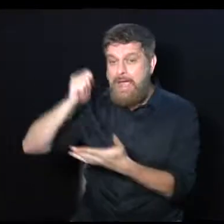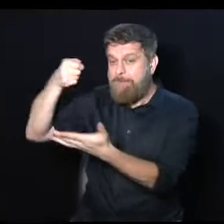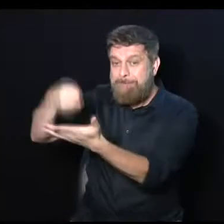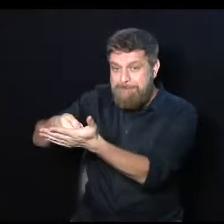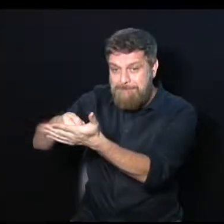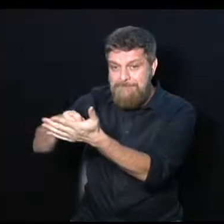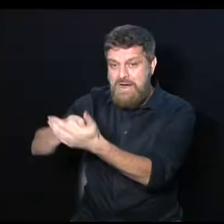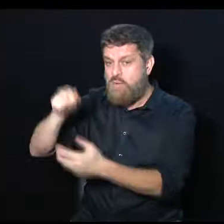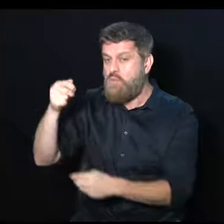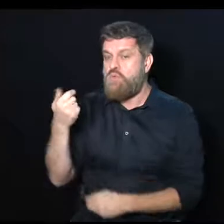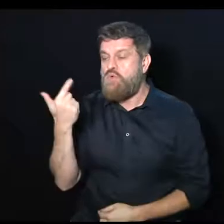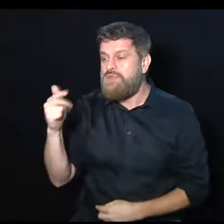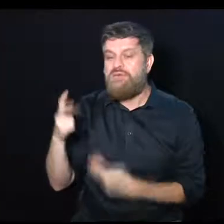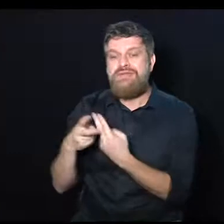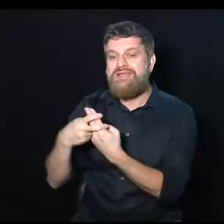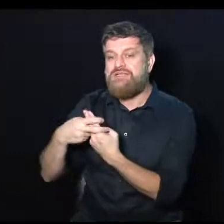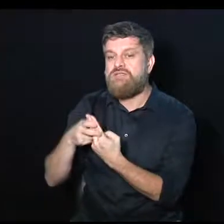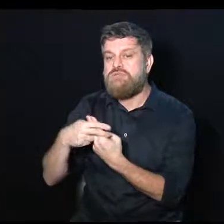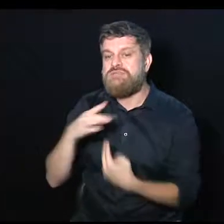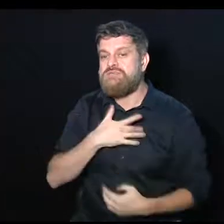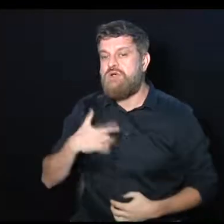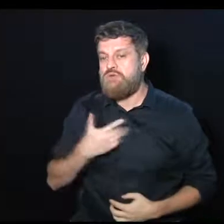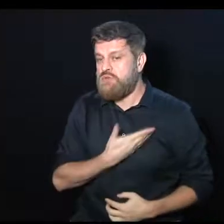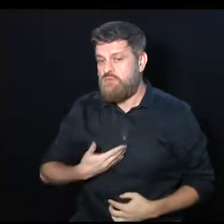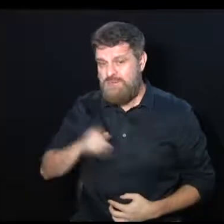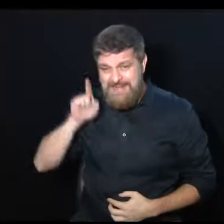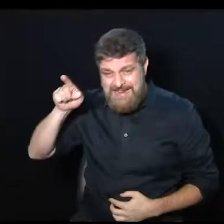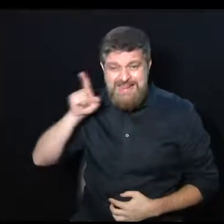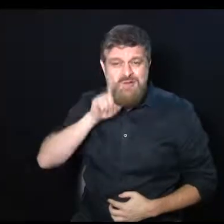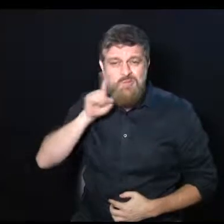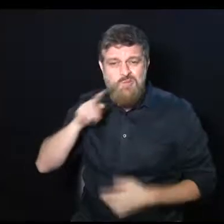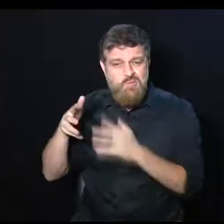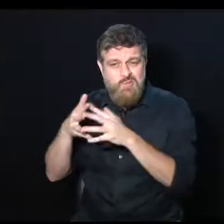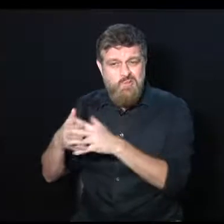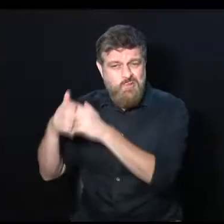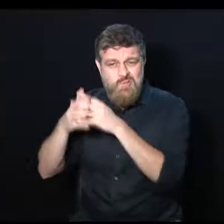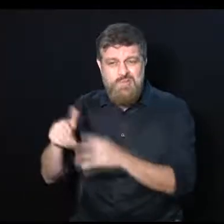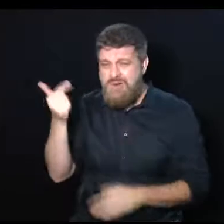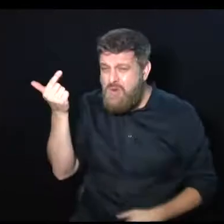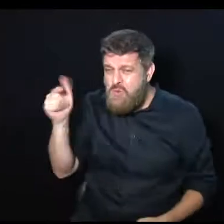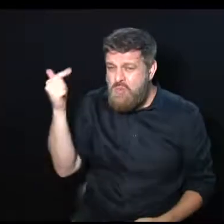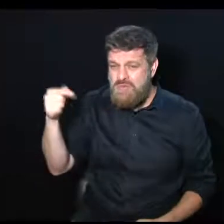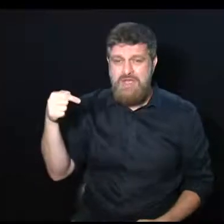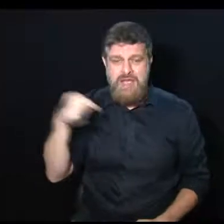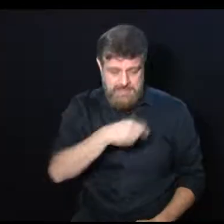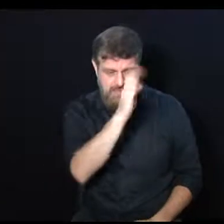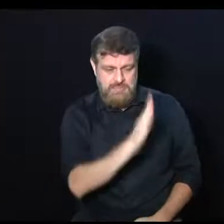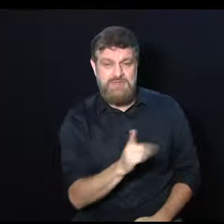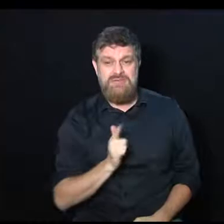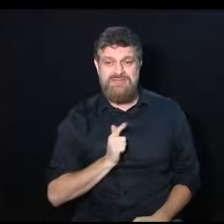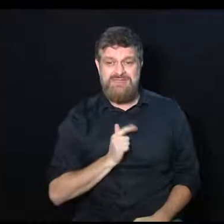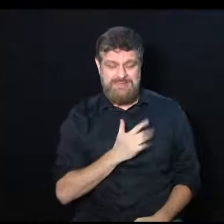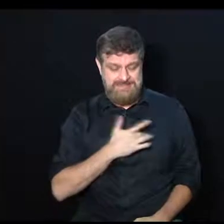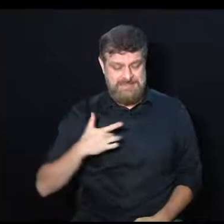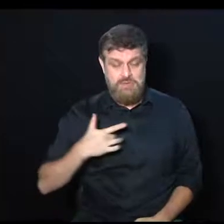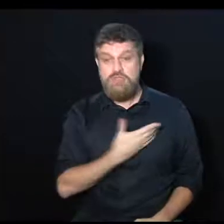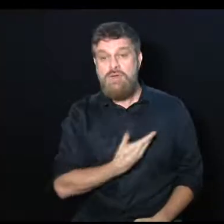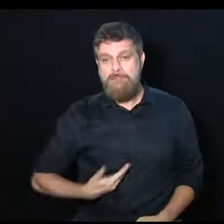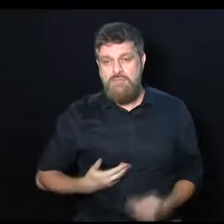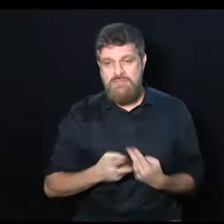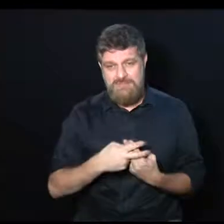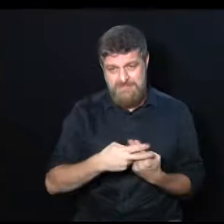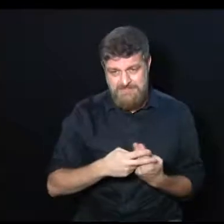atendimento público como tem no Brasil. Então, muitas vezes, eles evitam o gasto no sistema de saúde, e tem um trabalho interessante que mostra que para